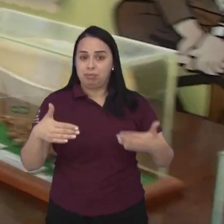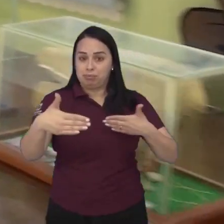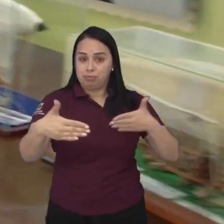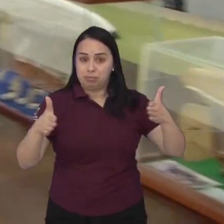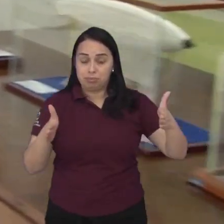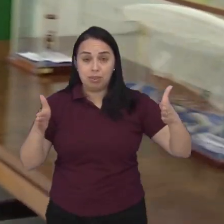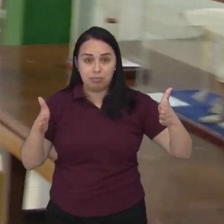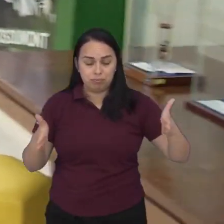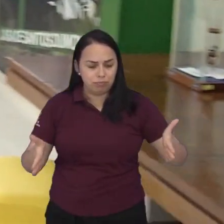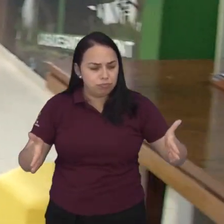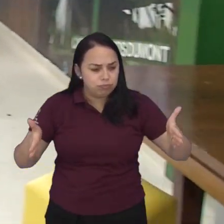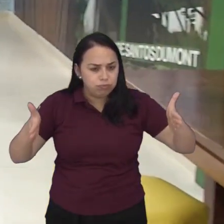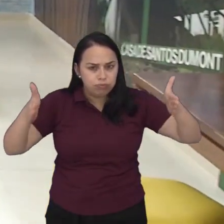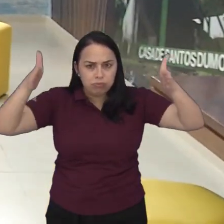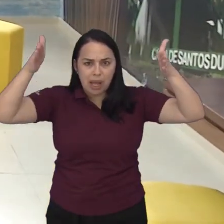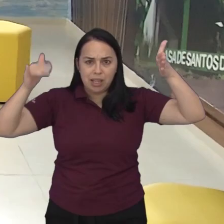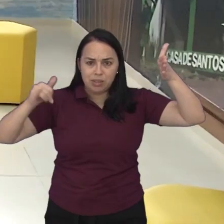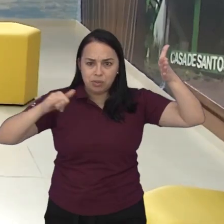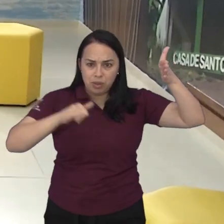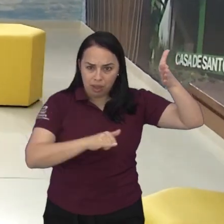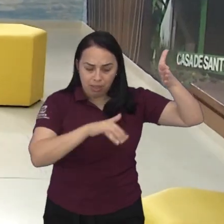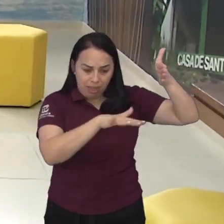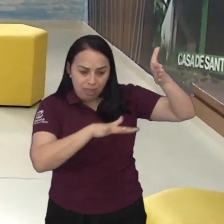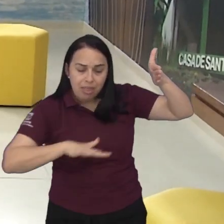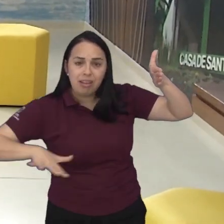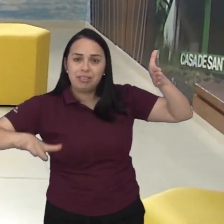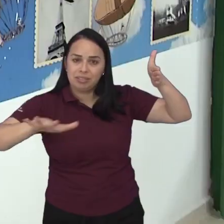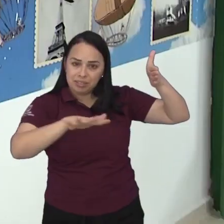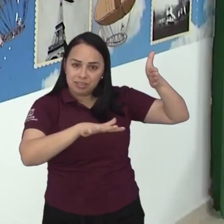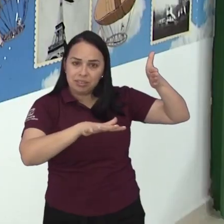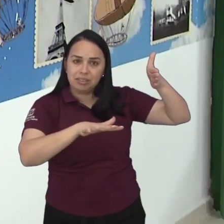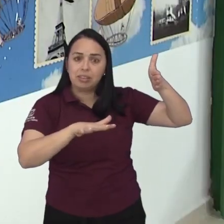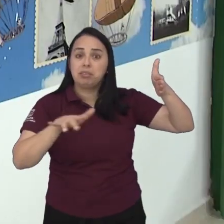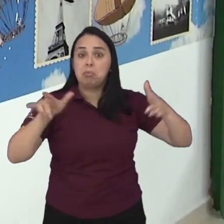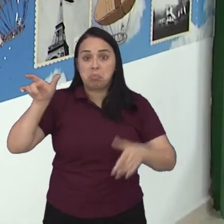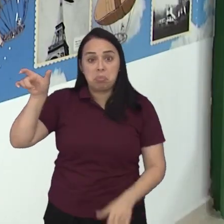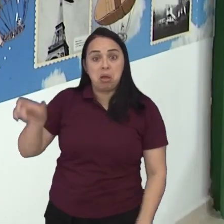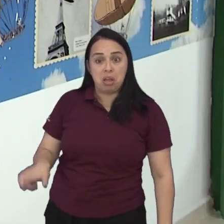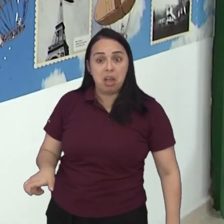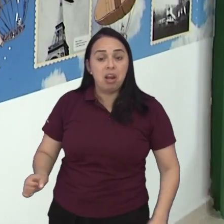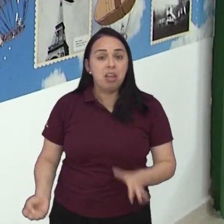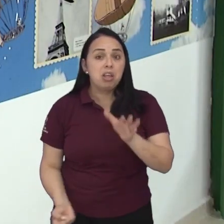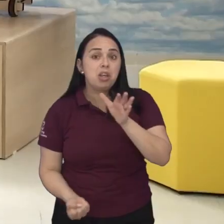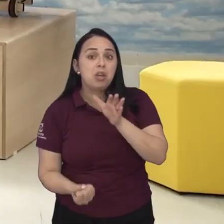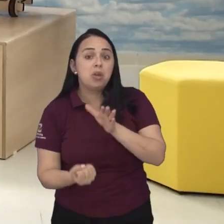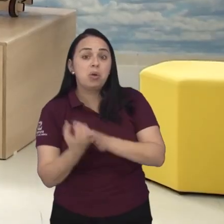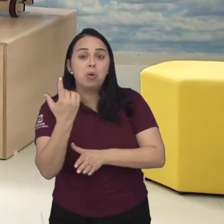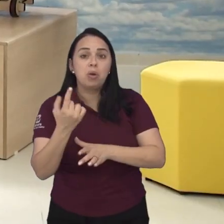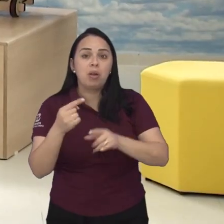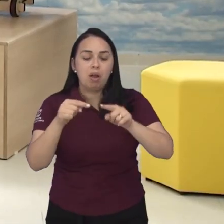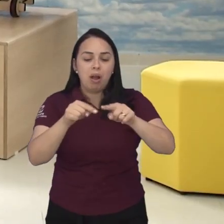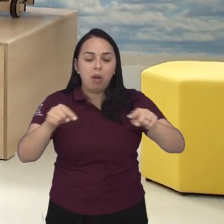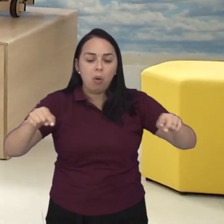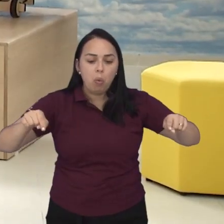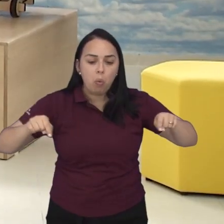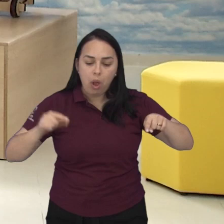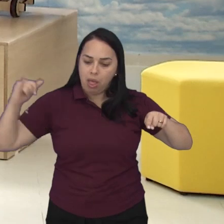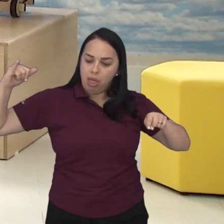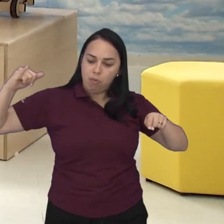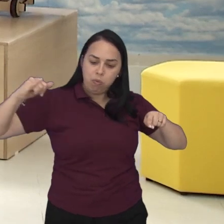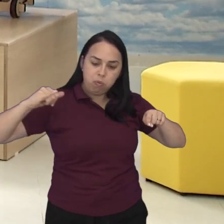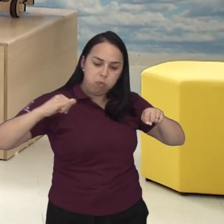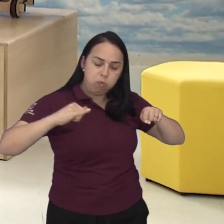hangar construído no imóvel original foi reproduzido no térreo. Inclusive, foi Santos Dumont o inventor do galpão